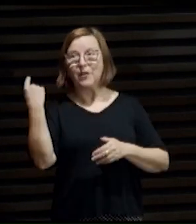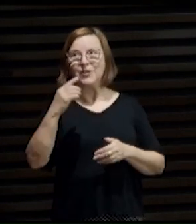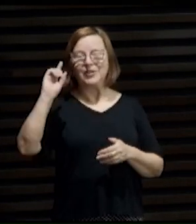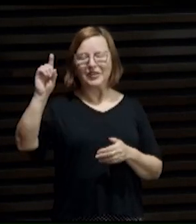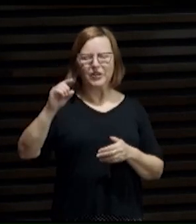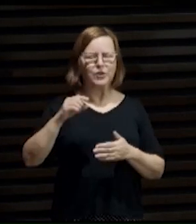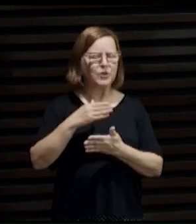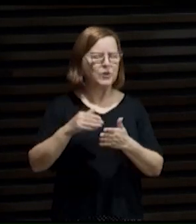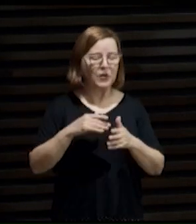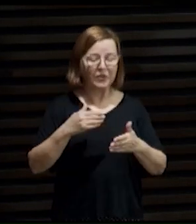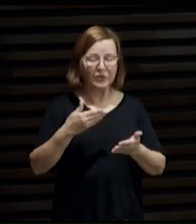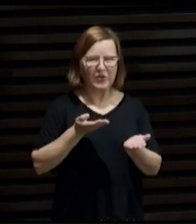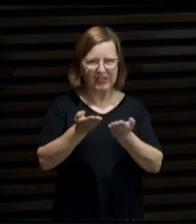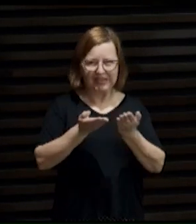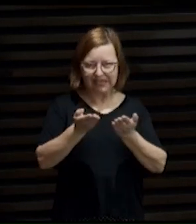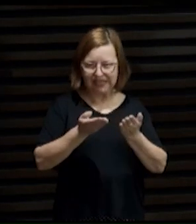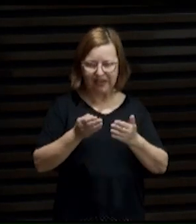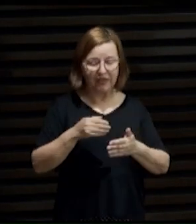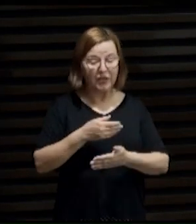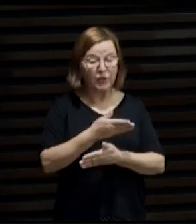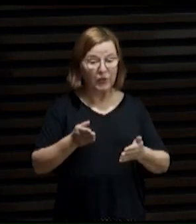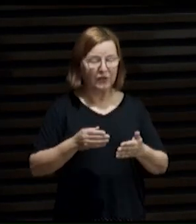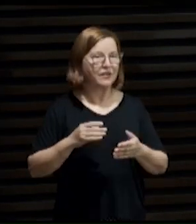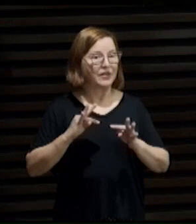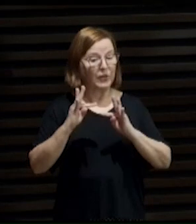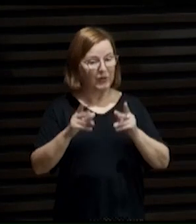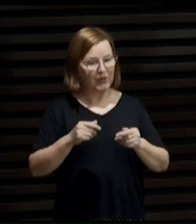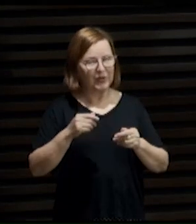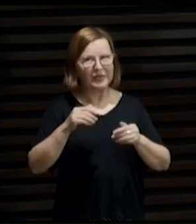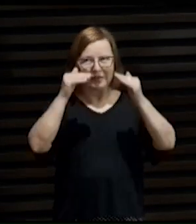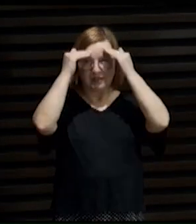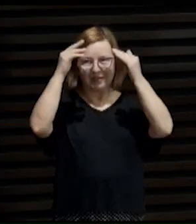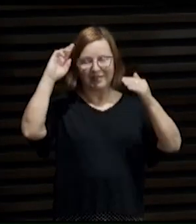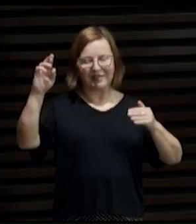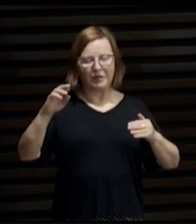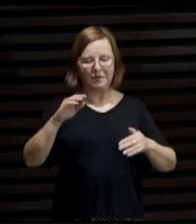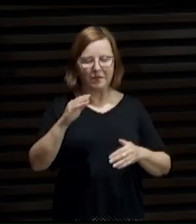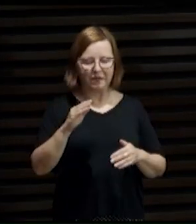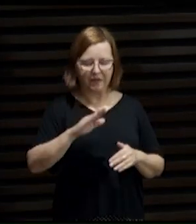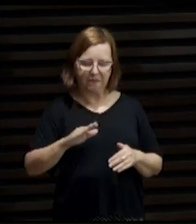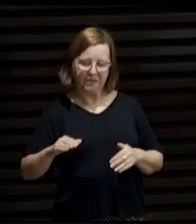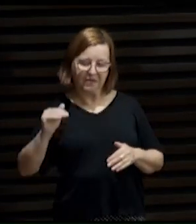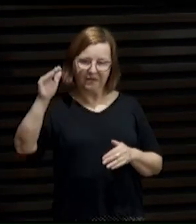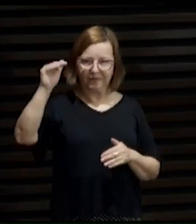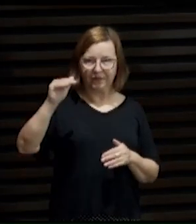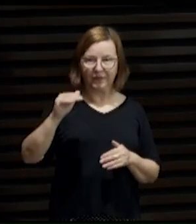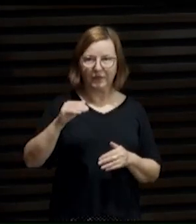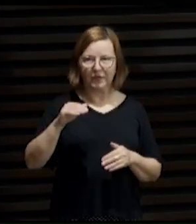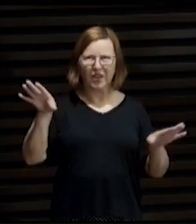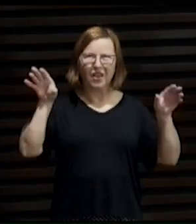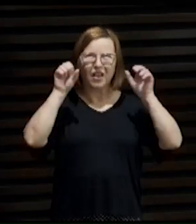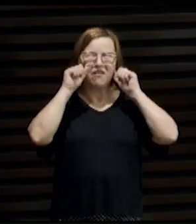ao Senhor, assim pequenos como grandes. E ouvi como a voz de uma grande multidão, e como a voz de muitas